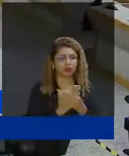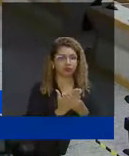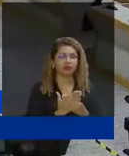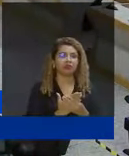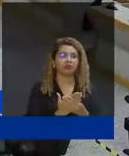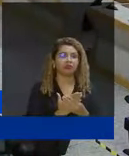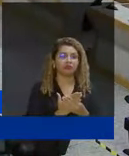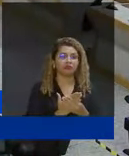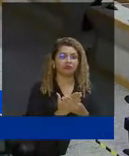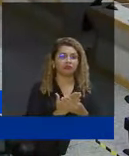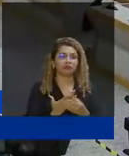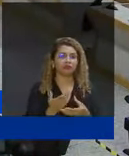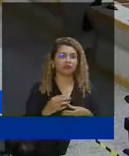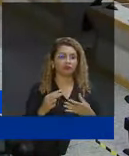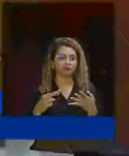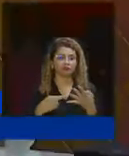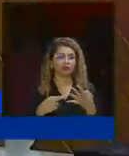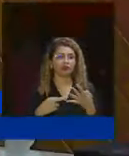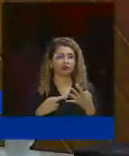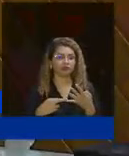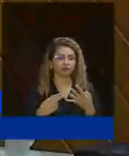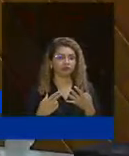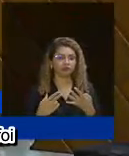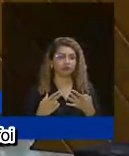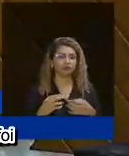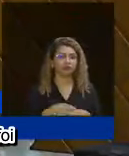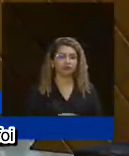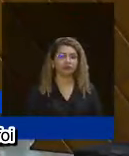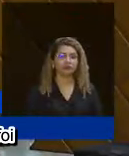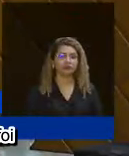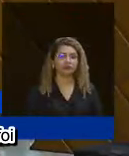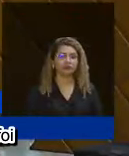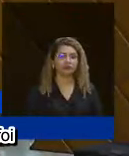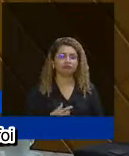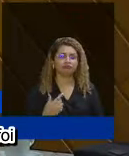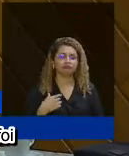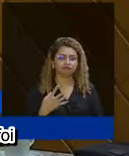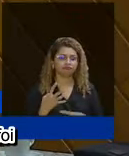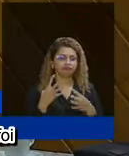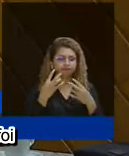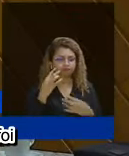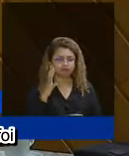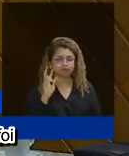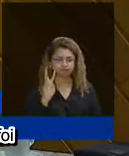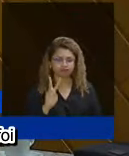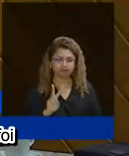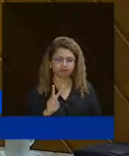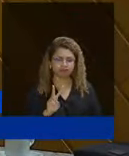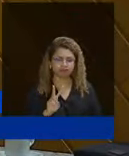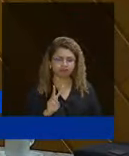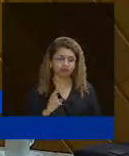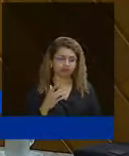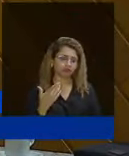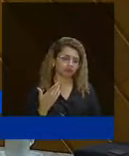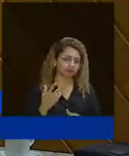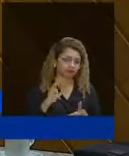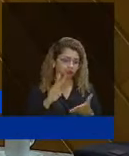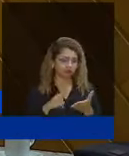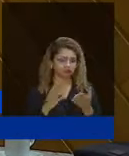aos presentes embargos declaratórios. O que, de fato, me chamou bastante a atenção foi o fato